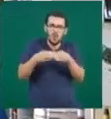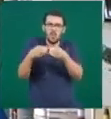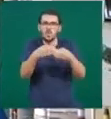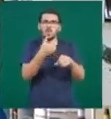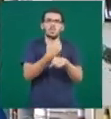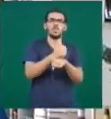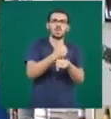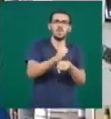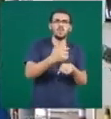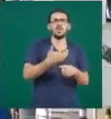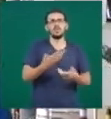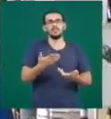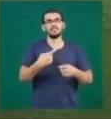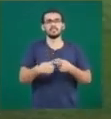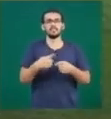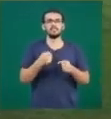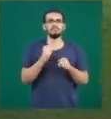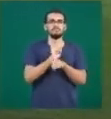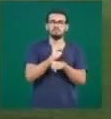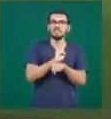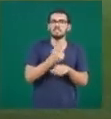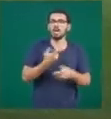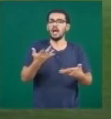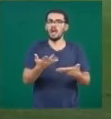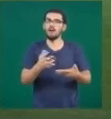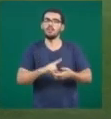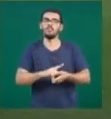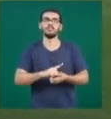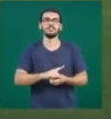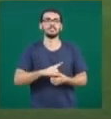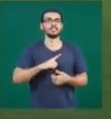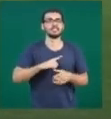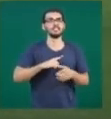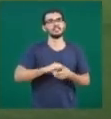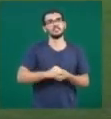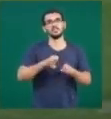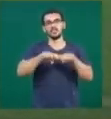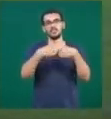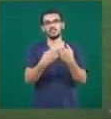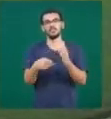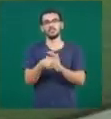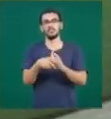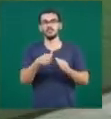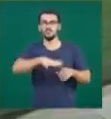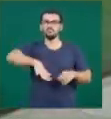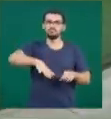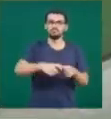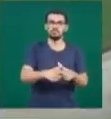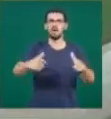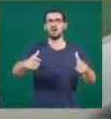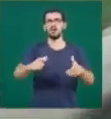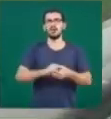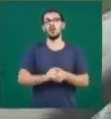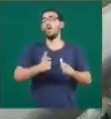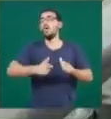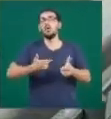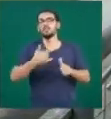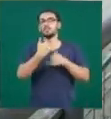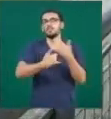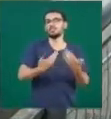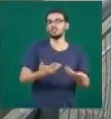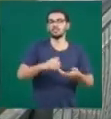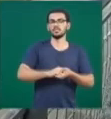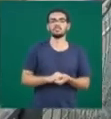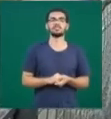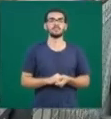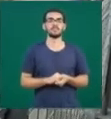esse evento aqui, que é o maior evento da região. Os jogos acontecem aqui no campus de Educação Física, em quais locais? A gente